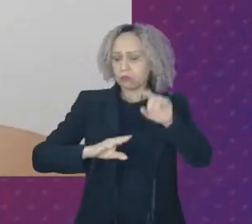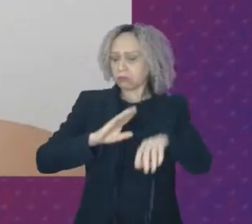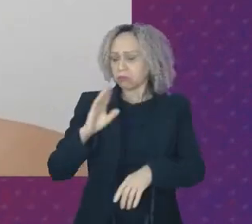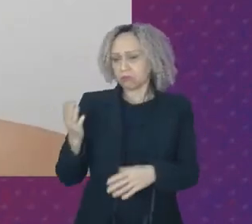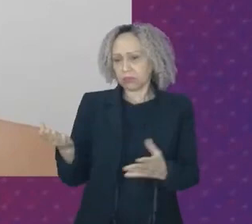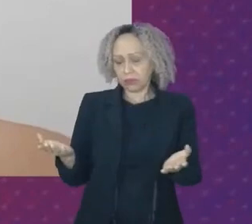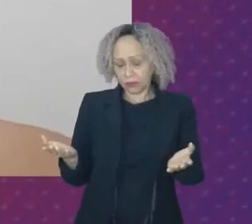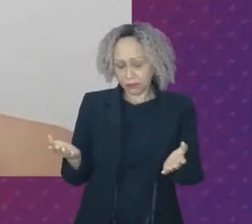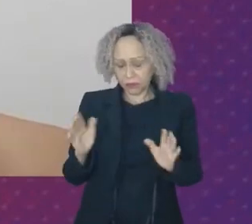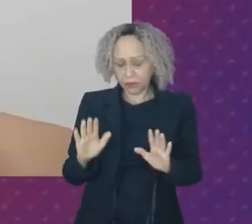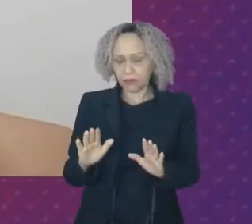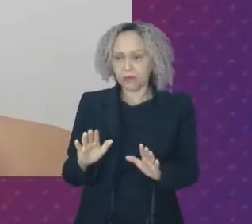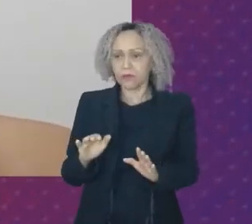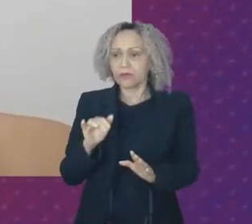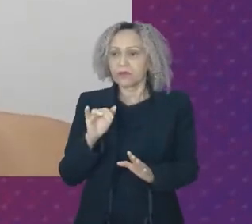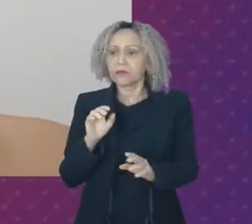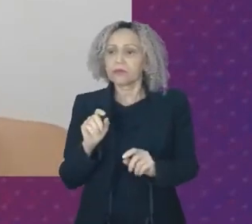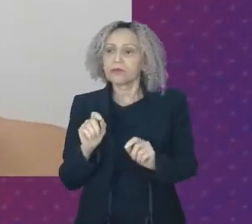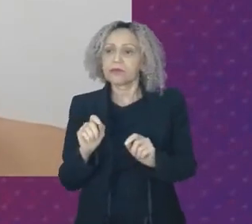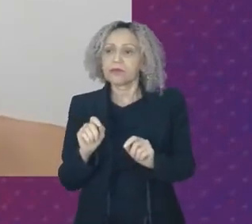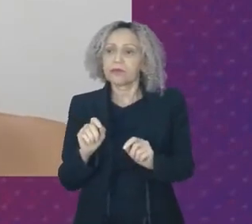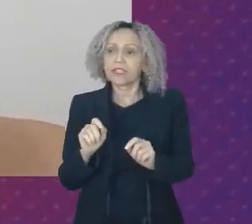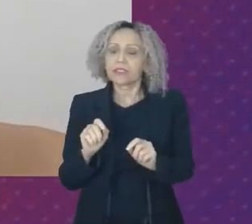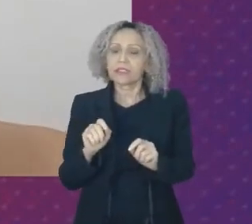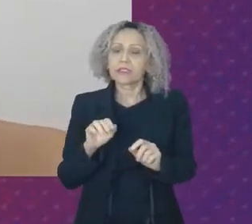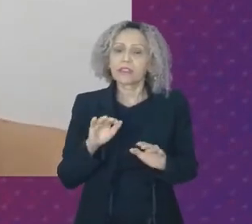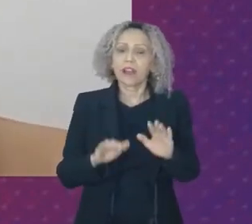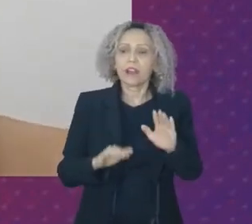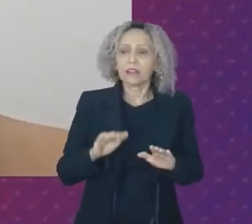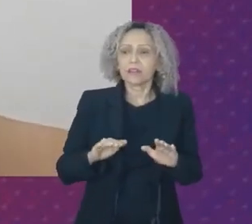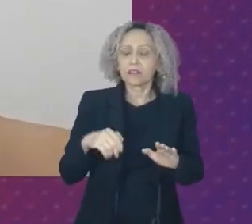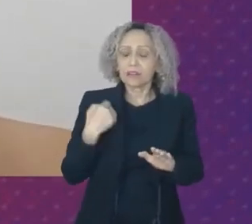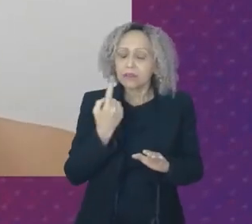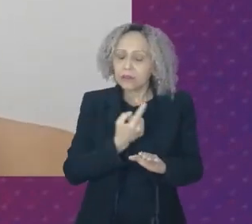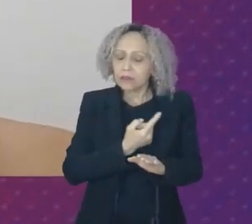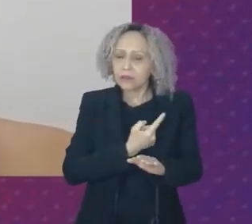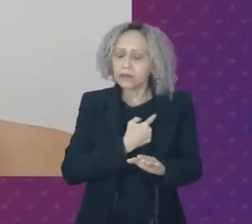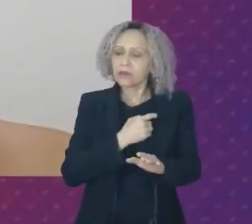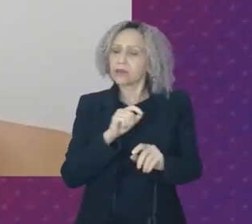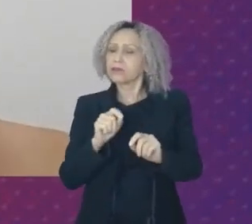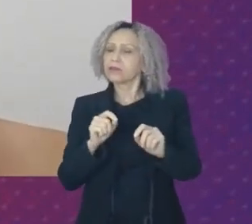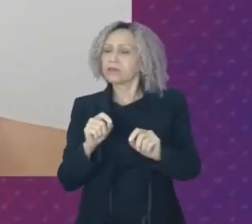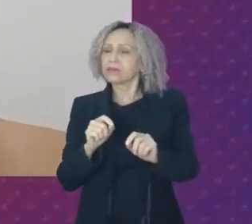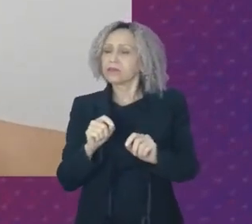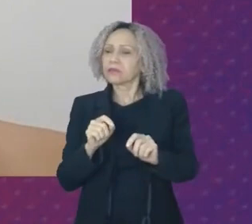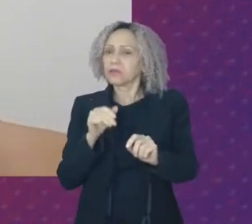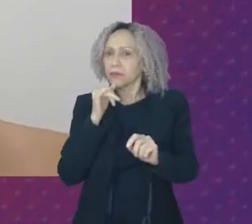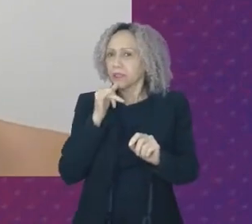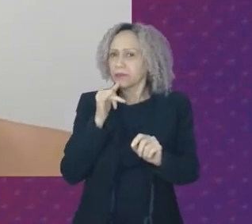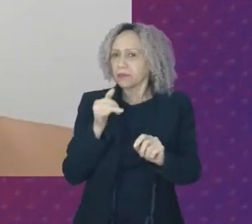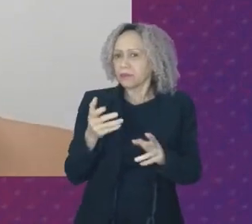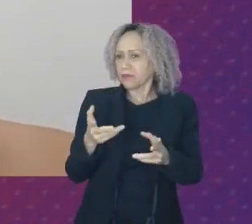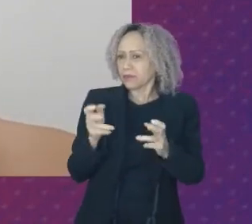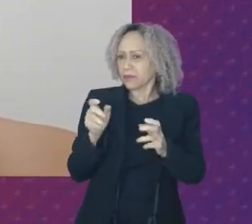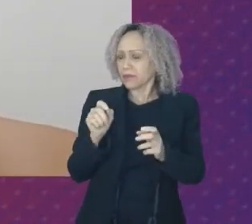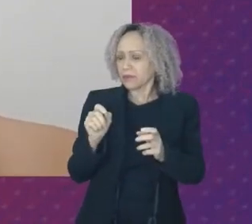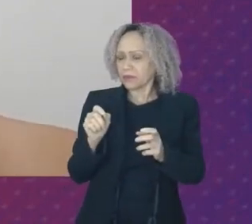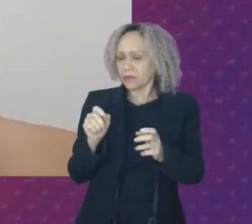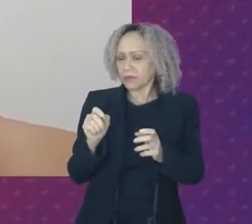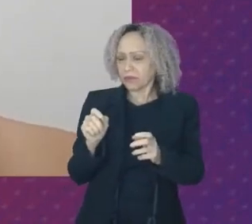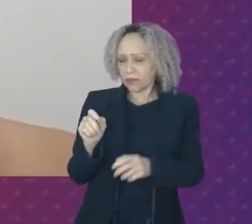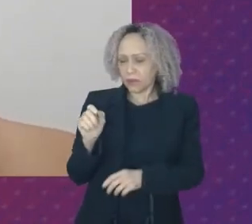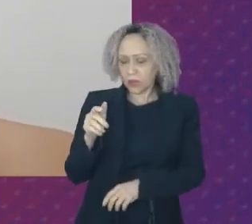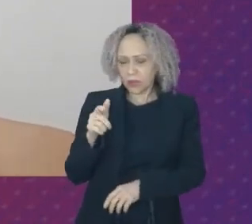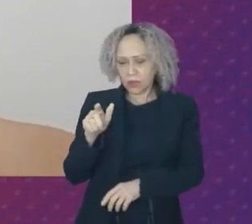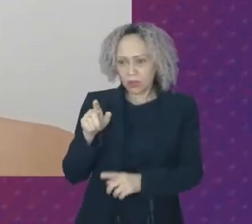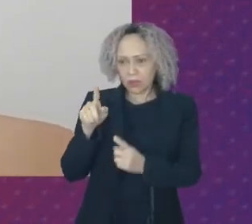mais de um arquétipo, reforçando aqui. E aí, normalmente, ele se encaixa nessa lógica, assim, eu vou